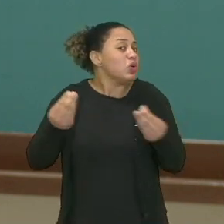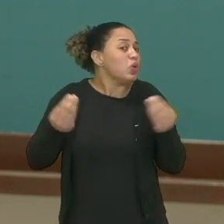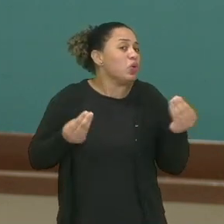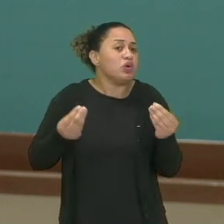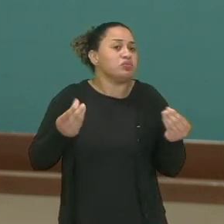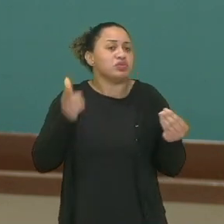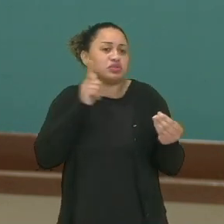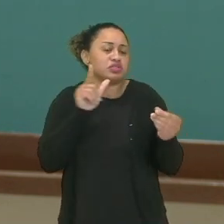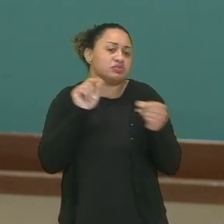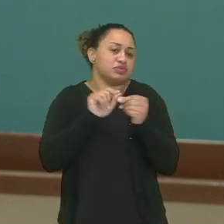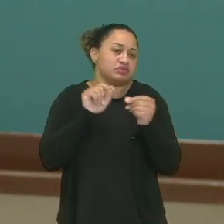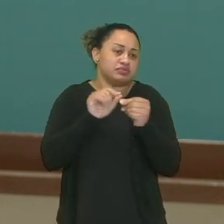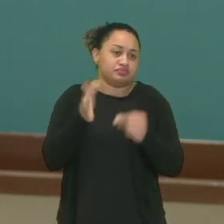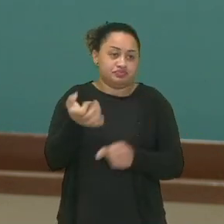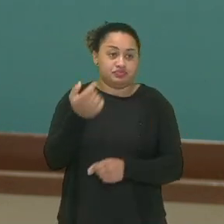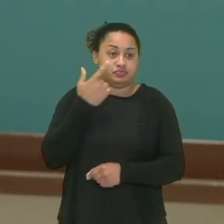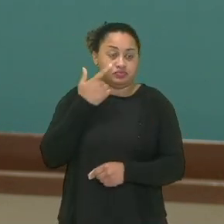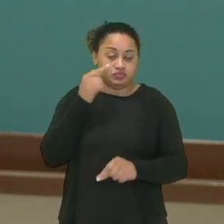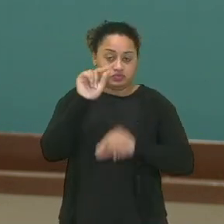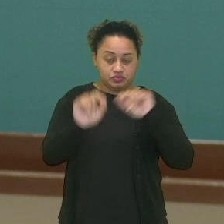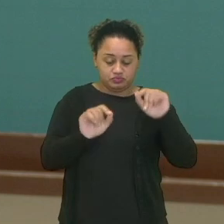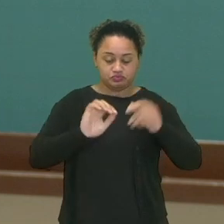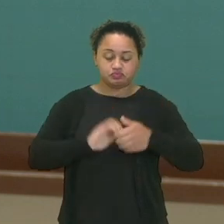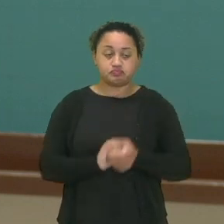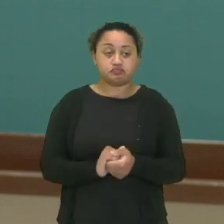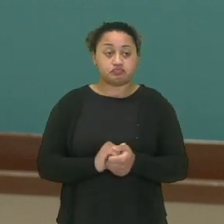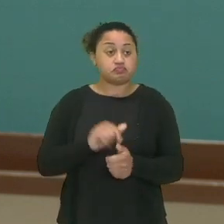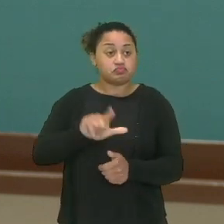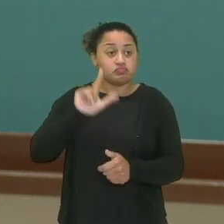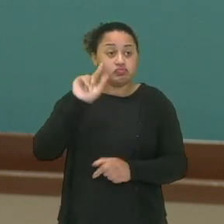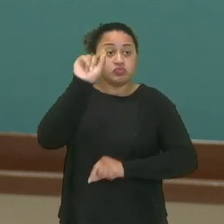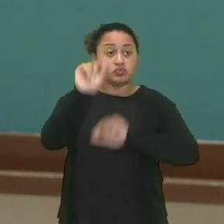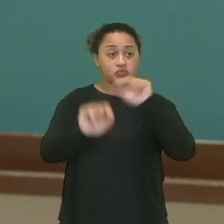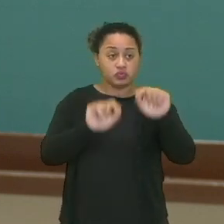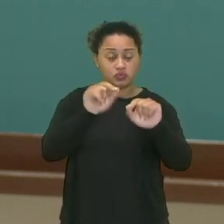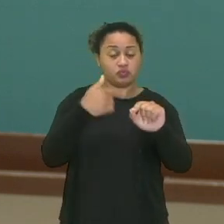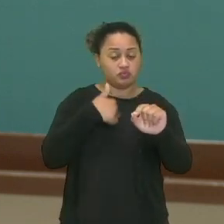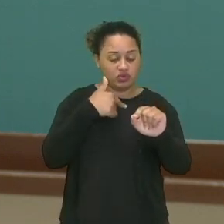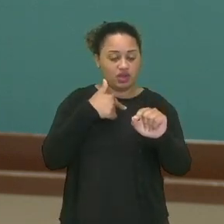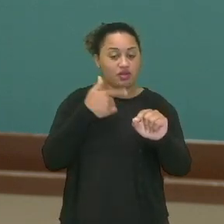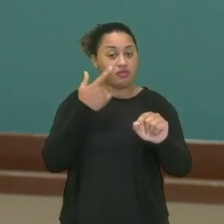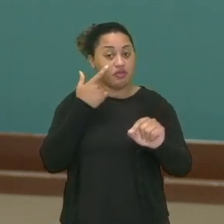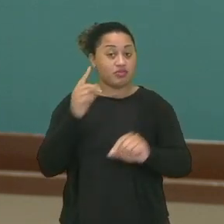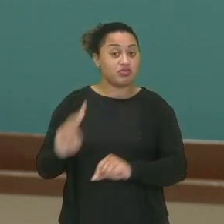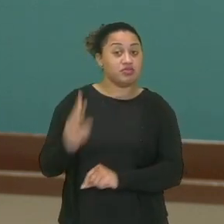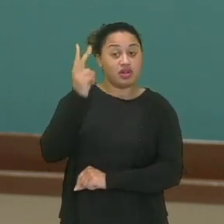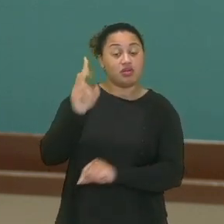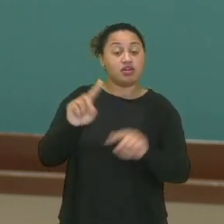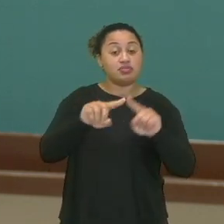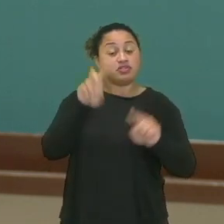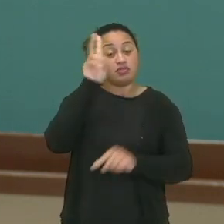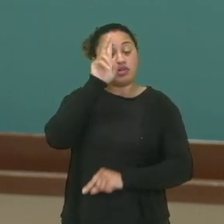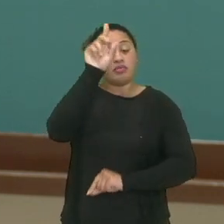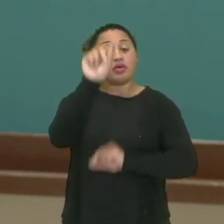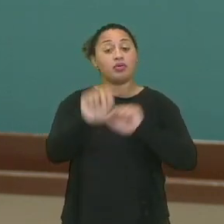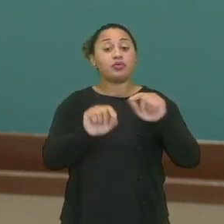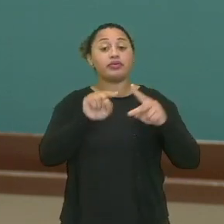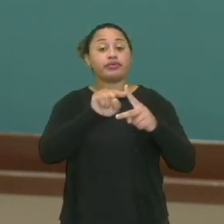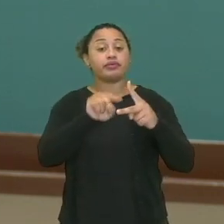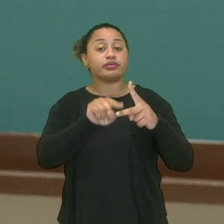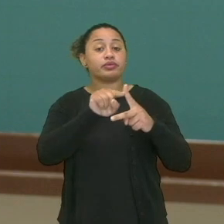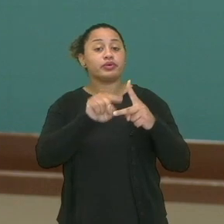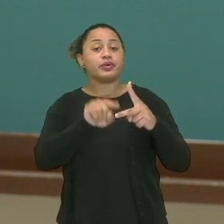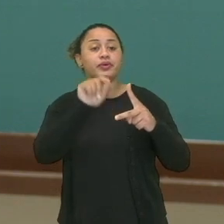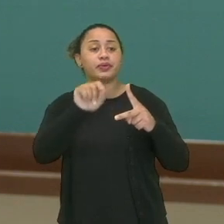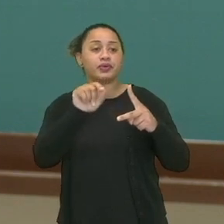fazer isso? Veja aqui comigo, olha só. Antes disso, antes da gente atribuir valores, vamos lembrar o que é ângulo, né? Então, o ângulo,